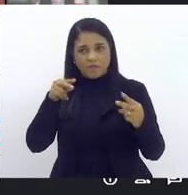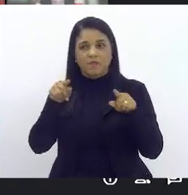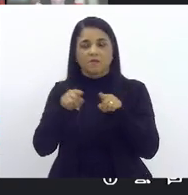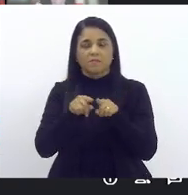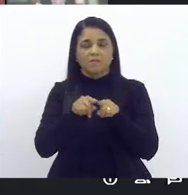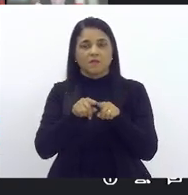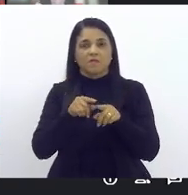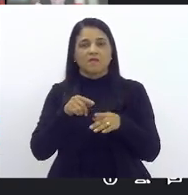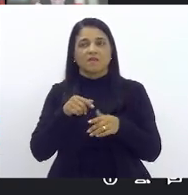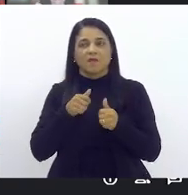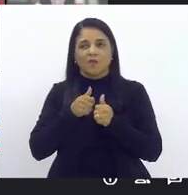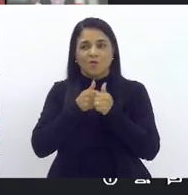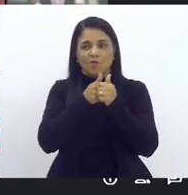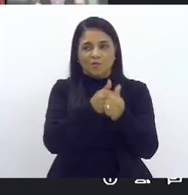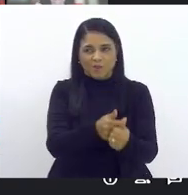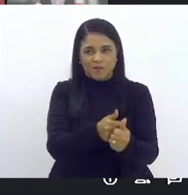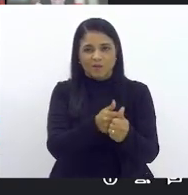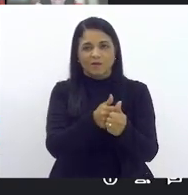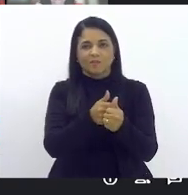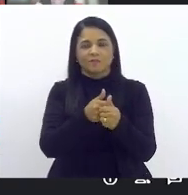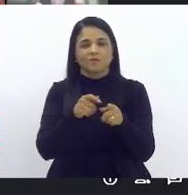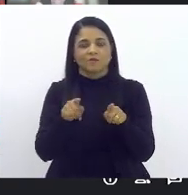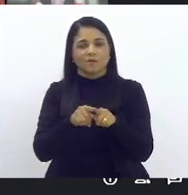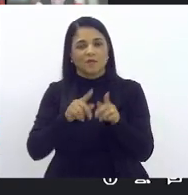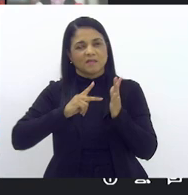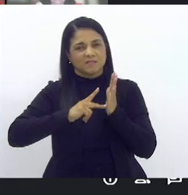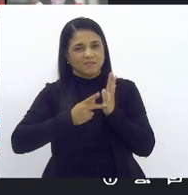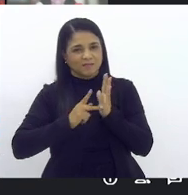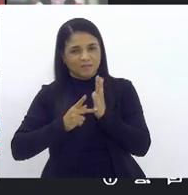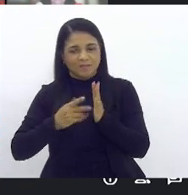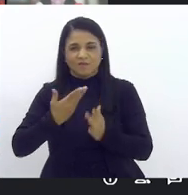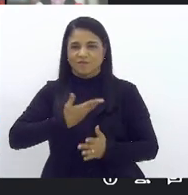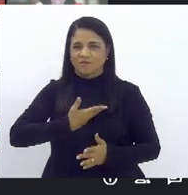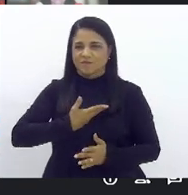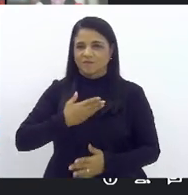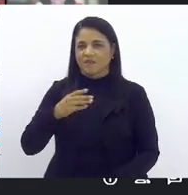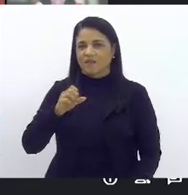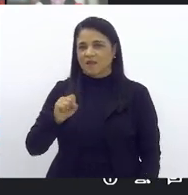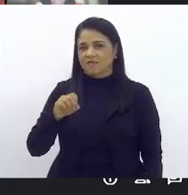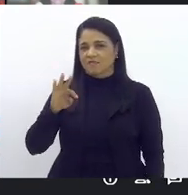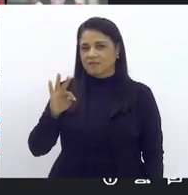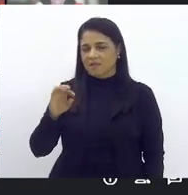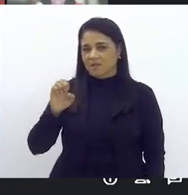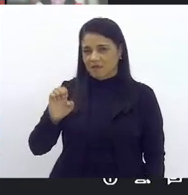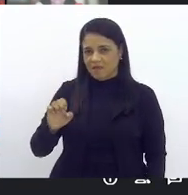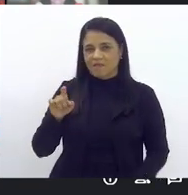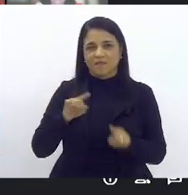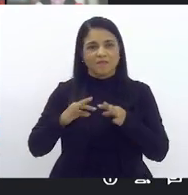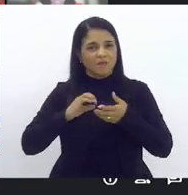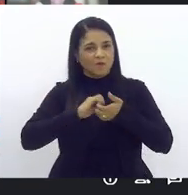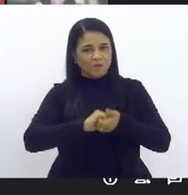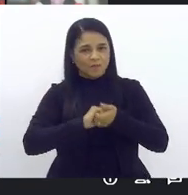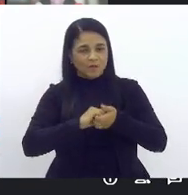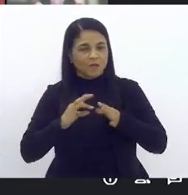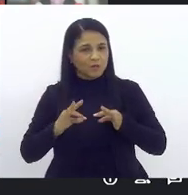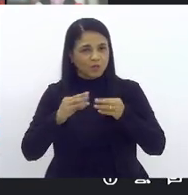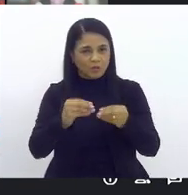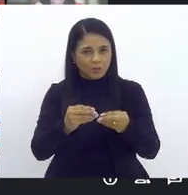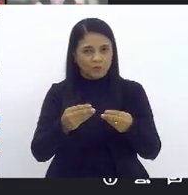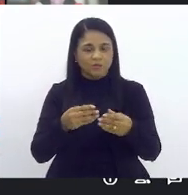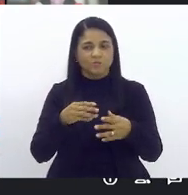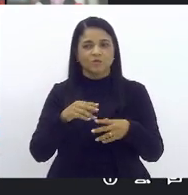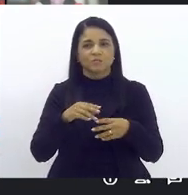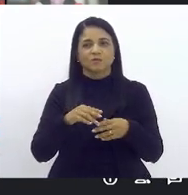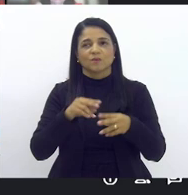Odisseia, minha dirigente sindical também, nossa companheira da CNTE, e apresentá-la a todos que estão de forma online, aí, em